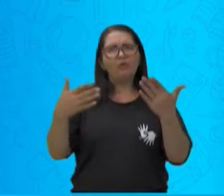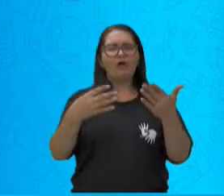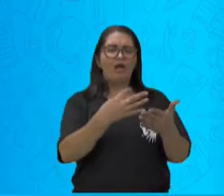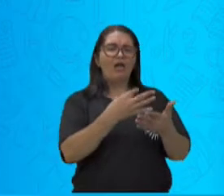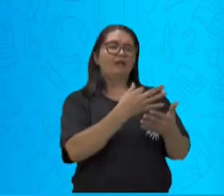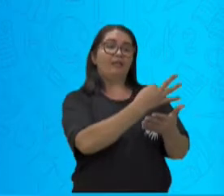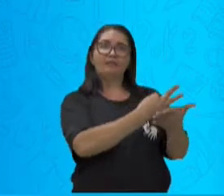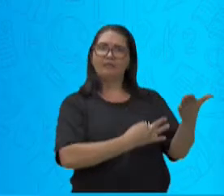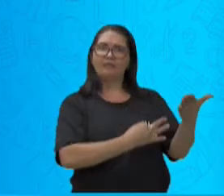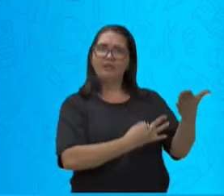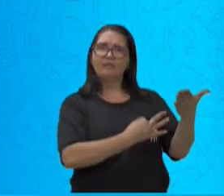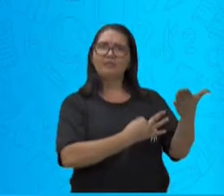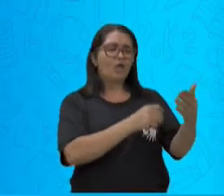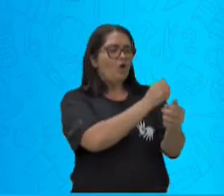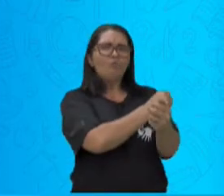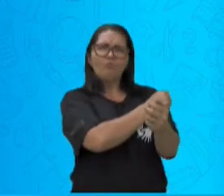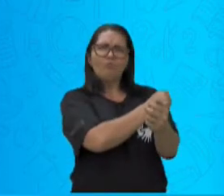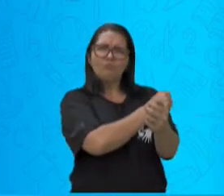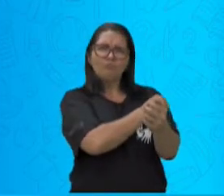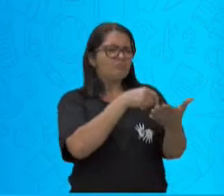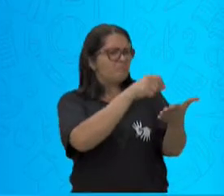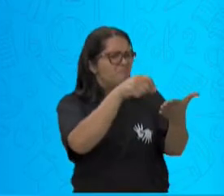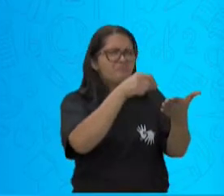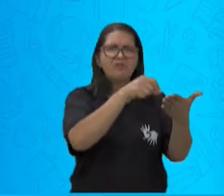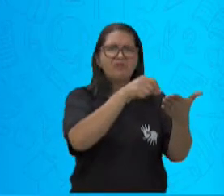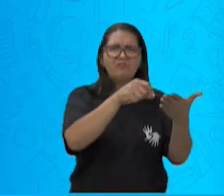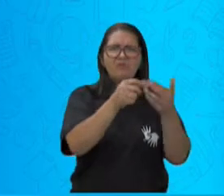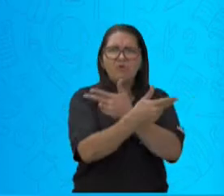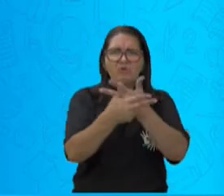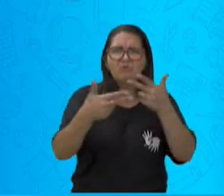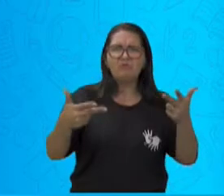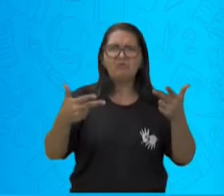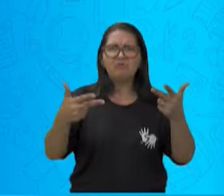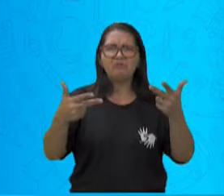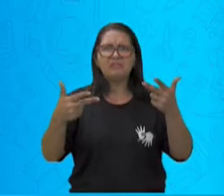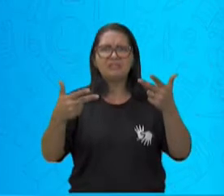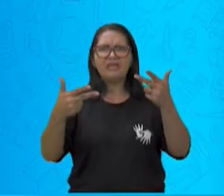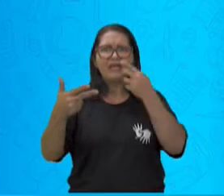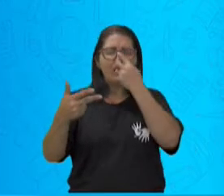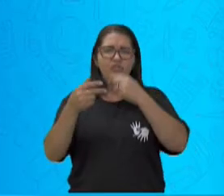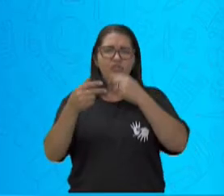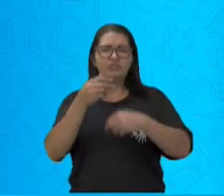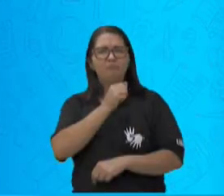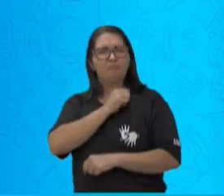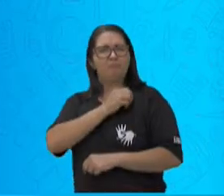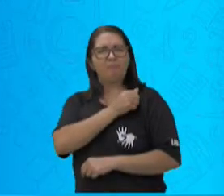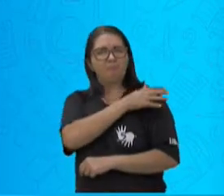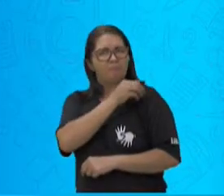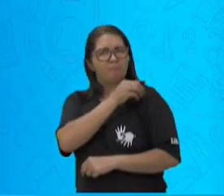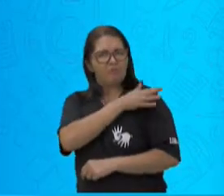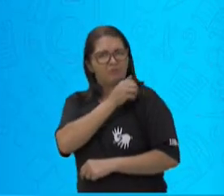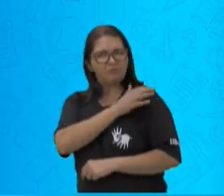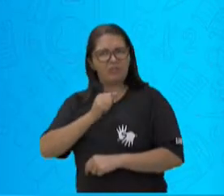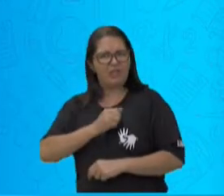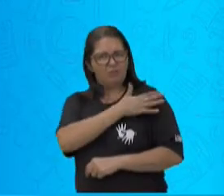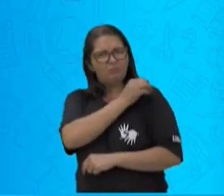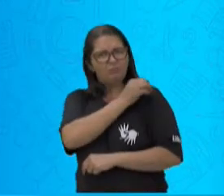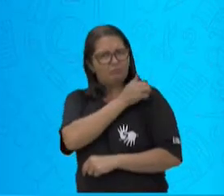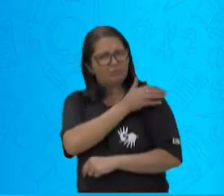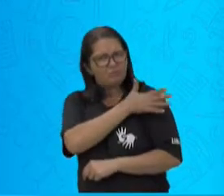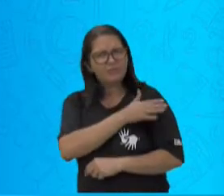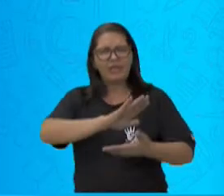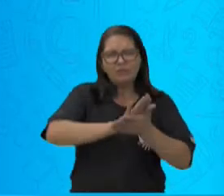implique discriminação ou preconceito de raça, classe, gênero,